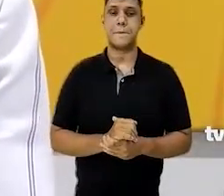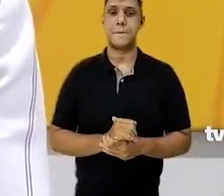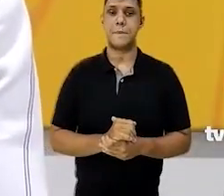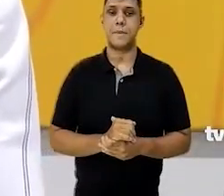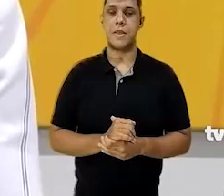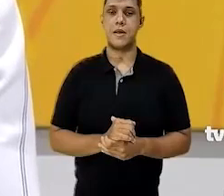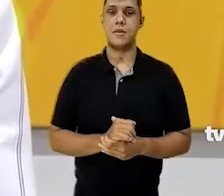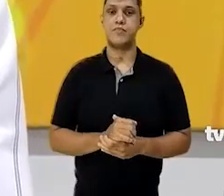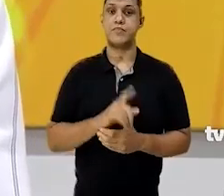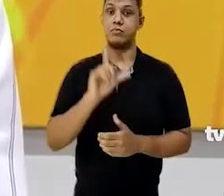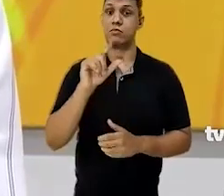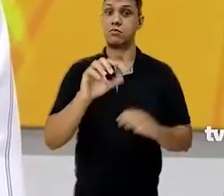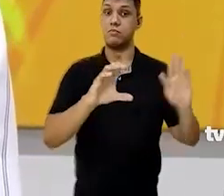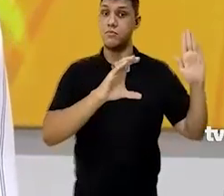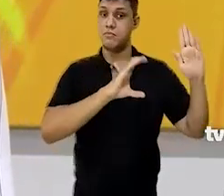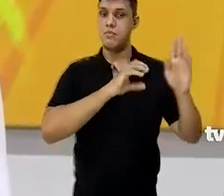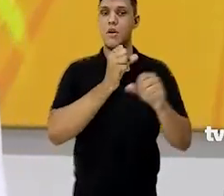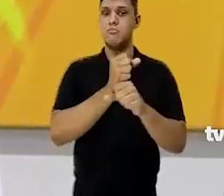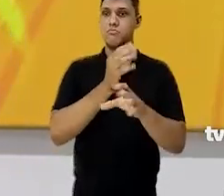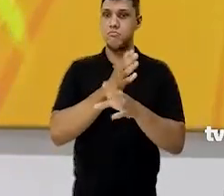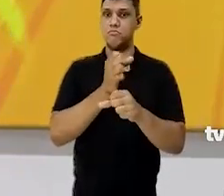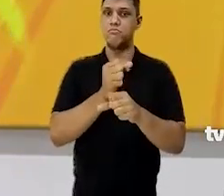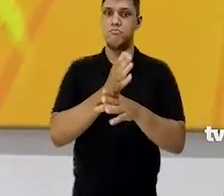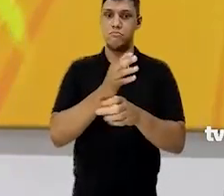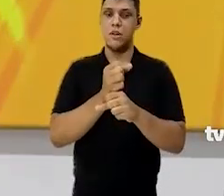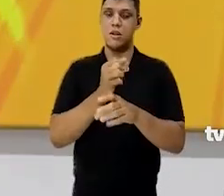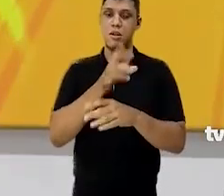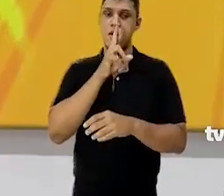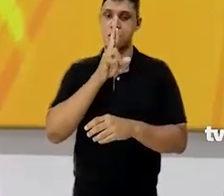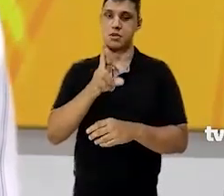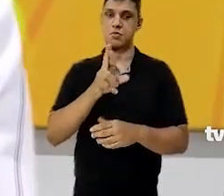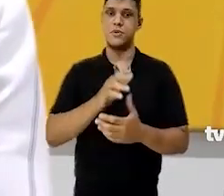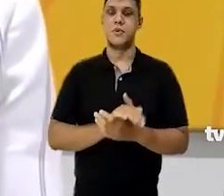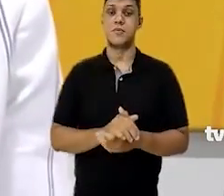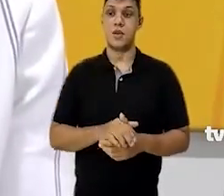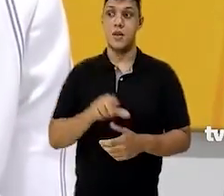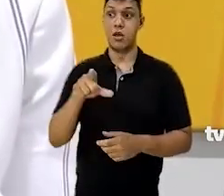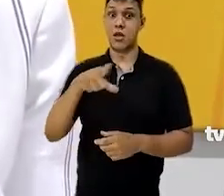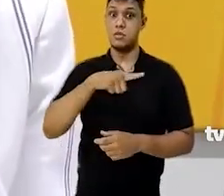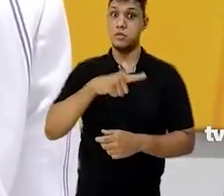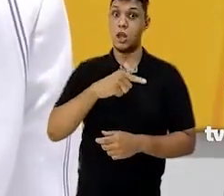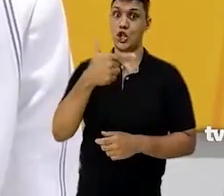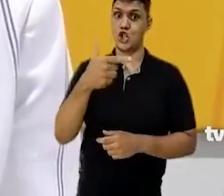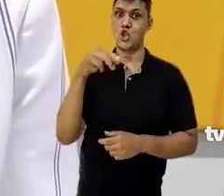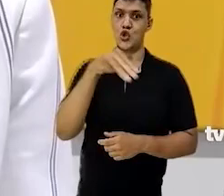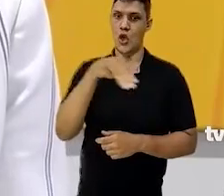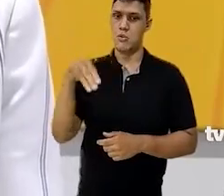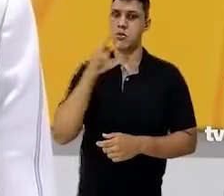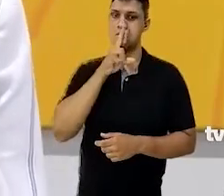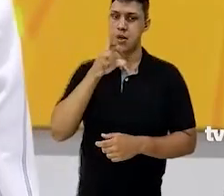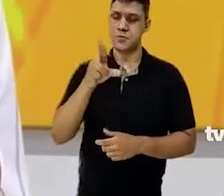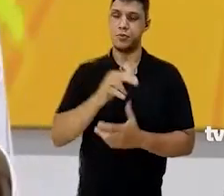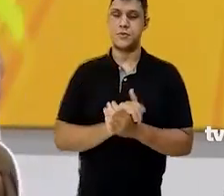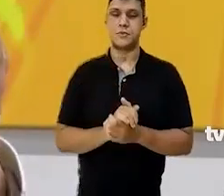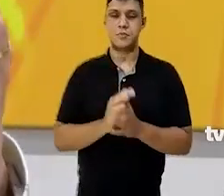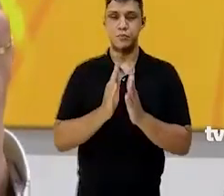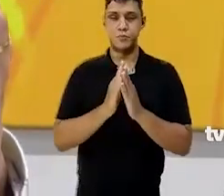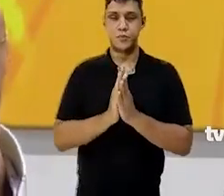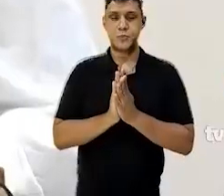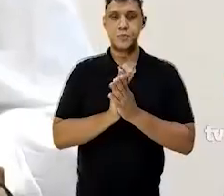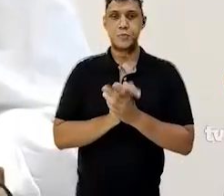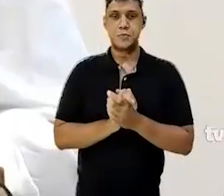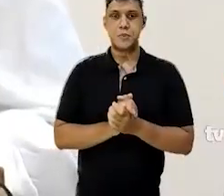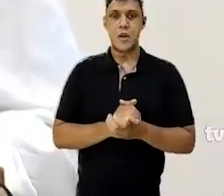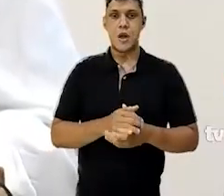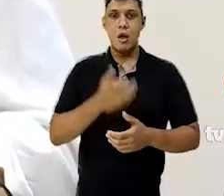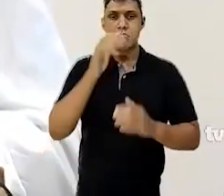é o candidato Batata. Candidato, o senhor tem 2 minutos para responder, por favor.